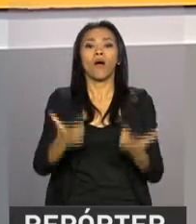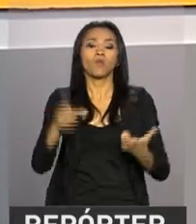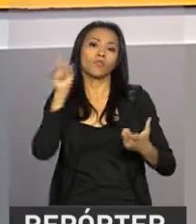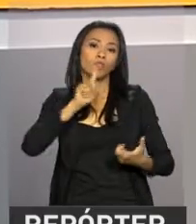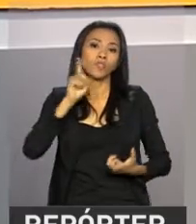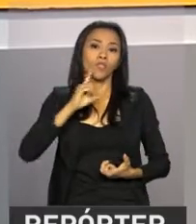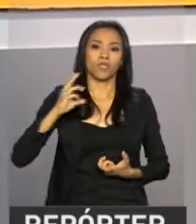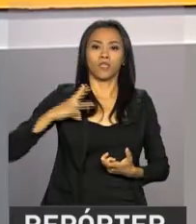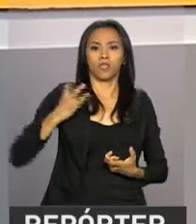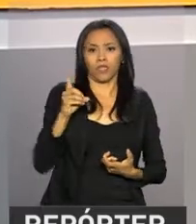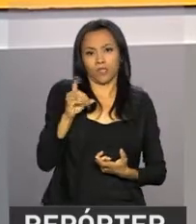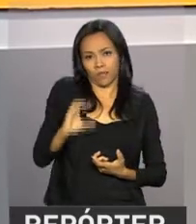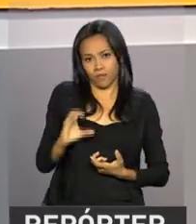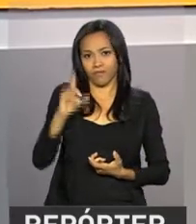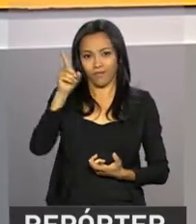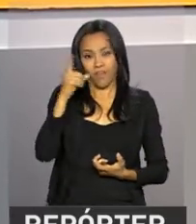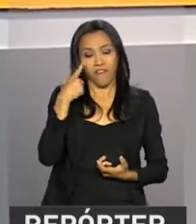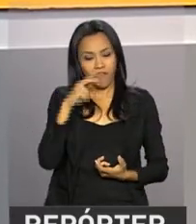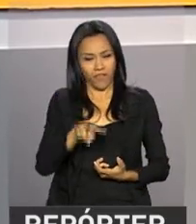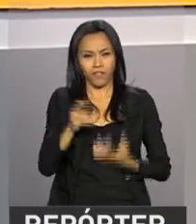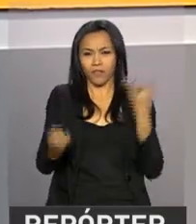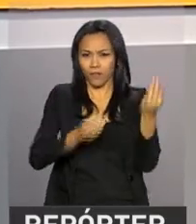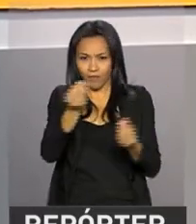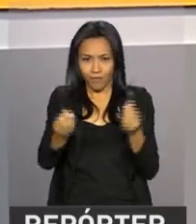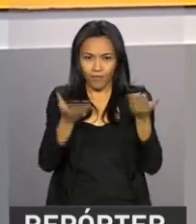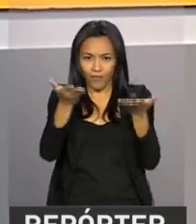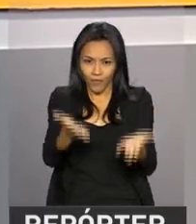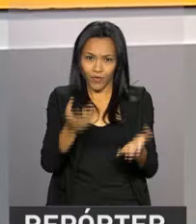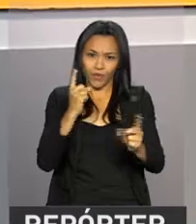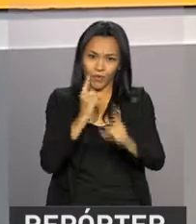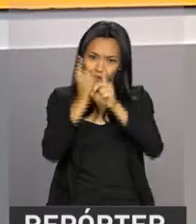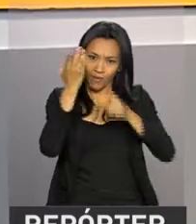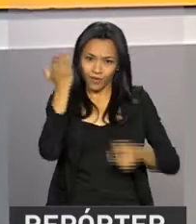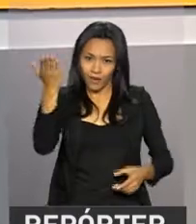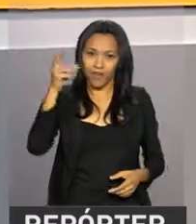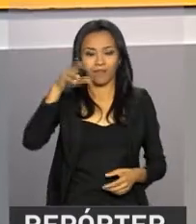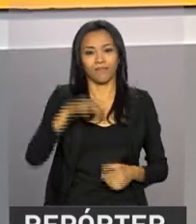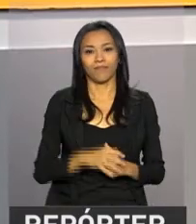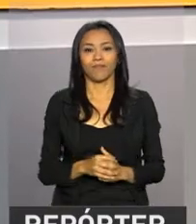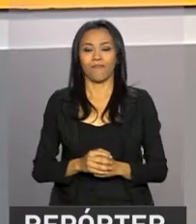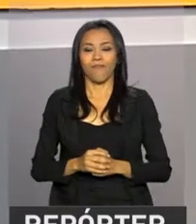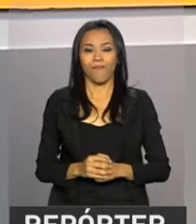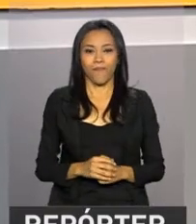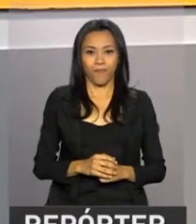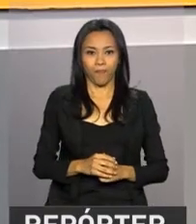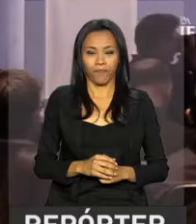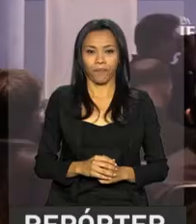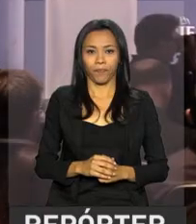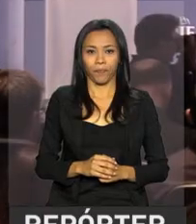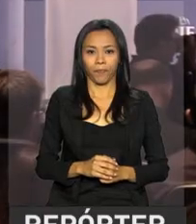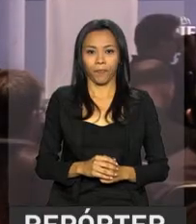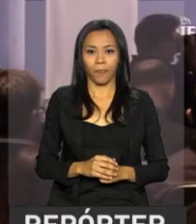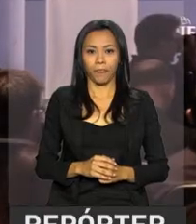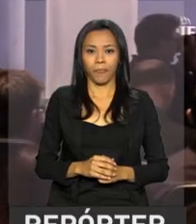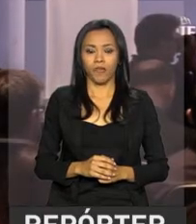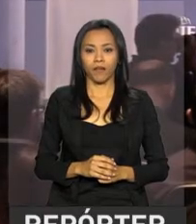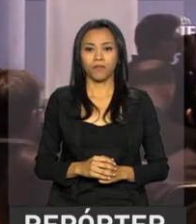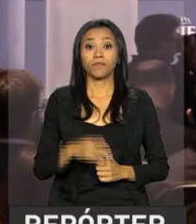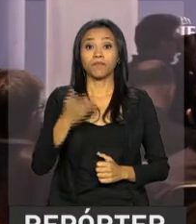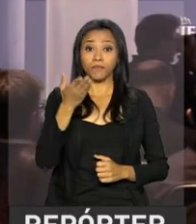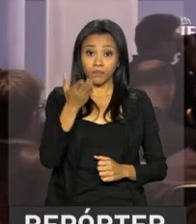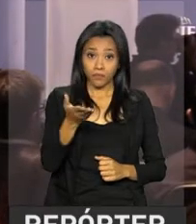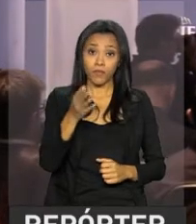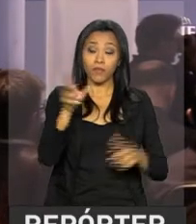nesta quinta feira veja agora a reportagem da correspondente paola de orti o